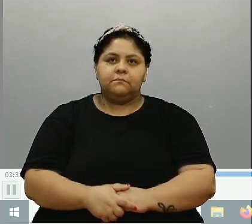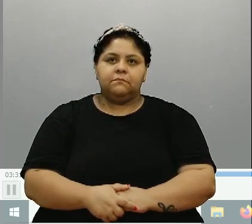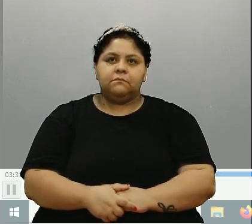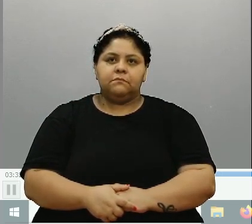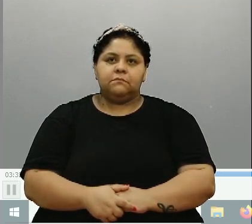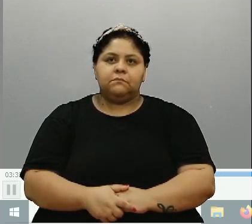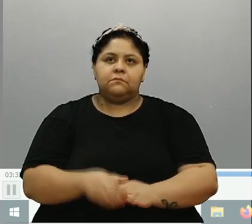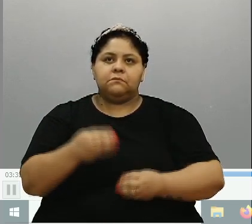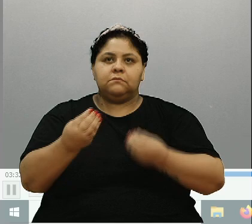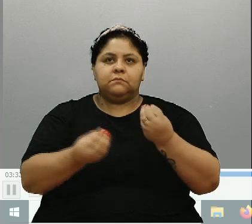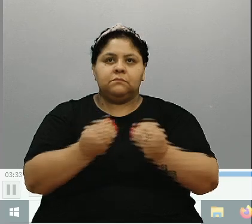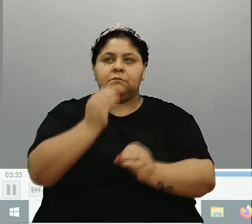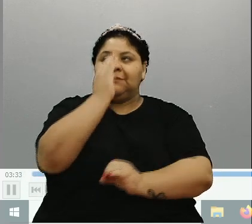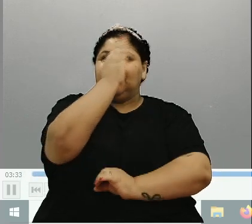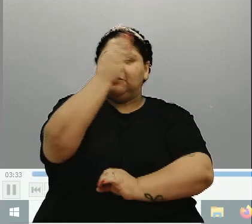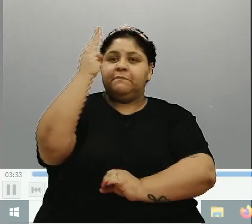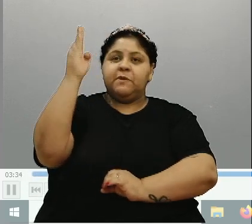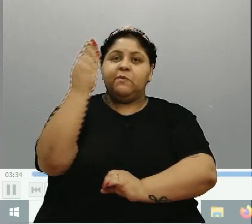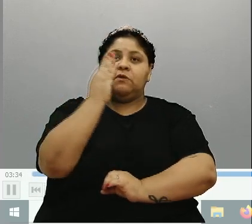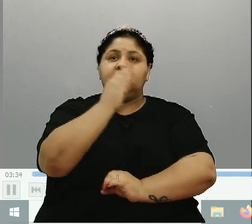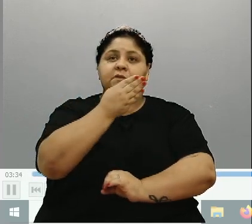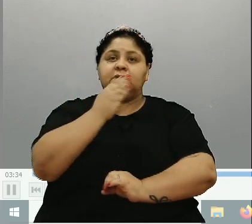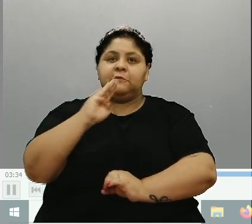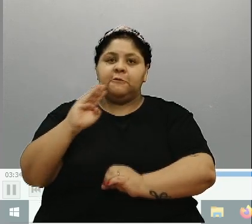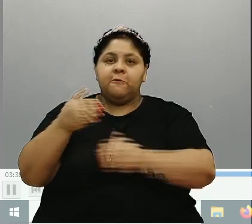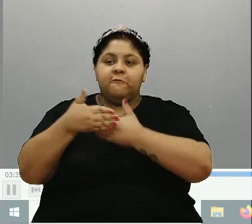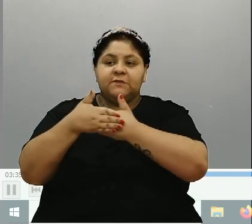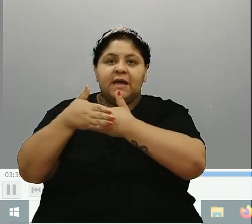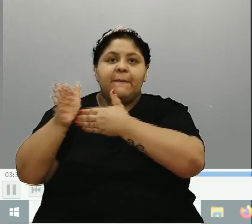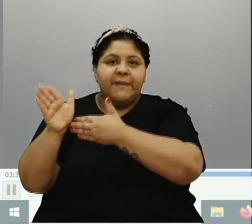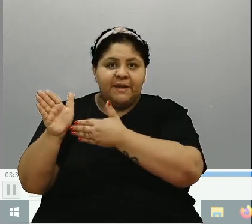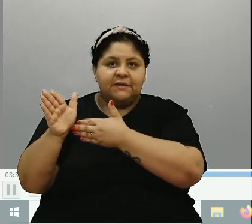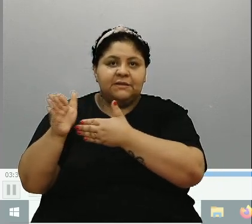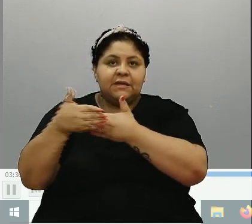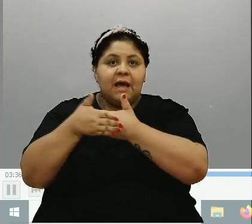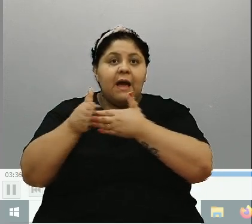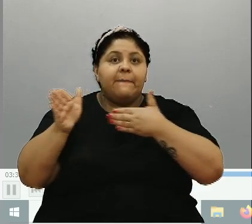Para que bibliotecas fossem abertas.